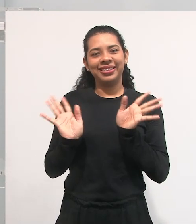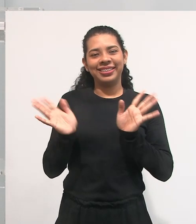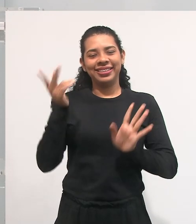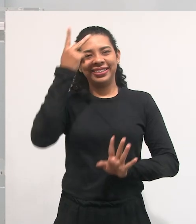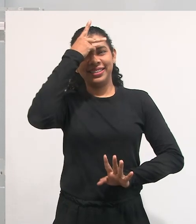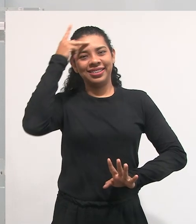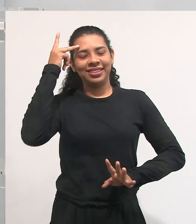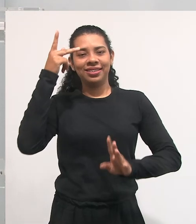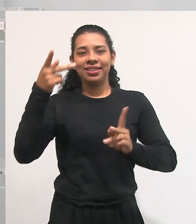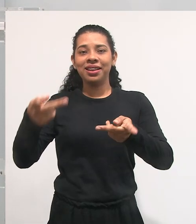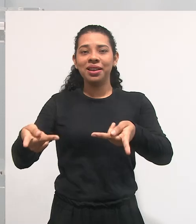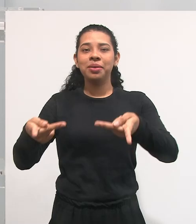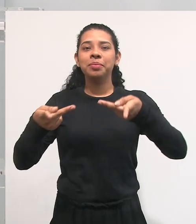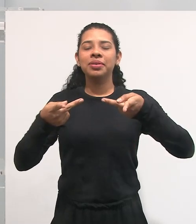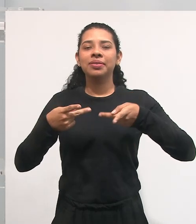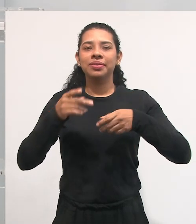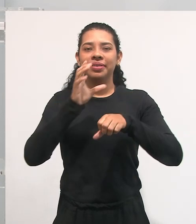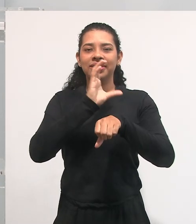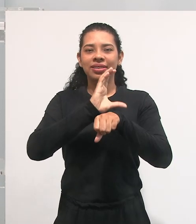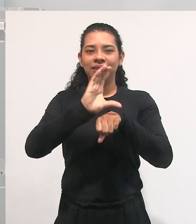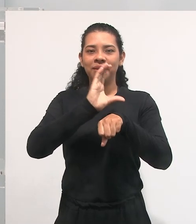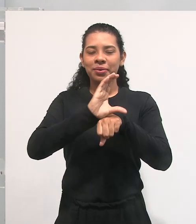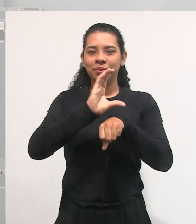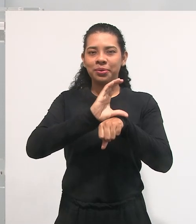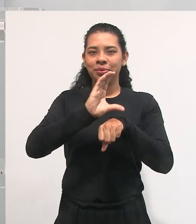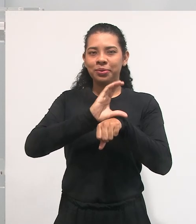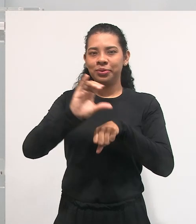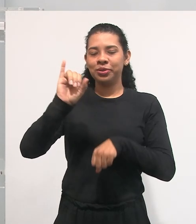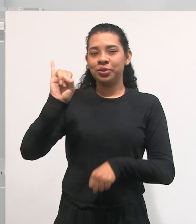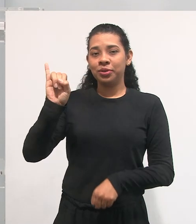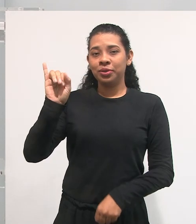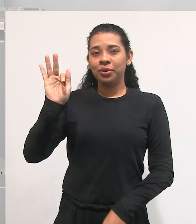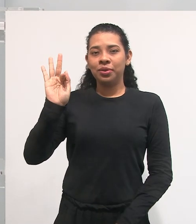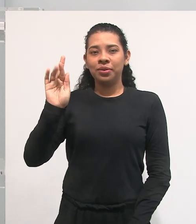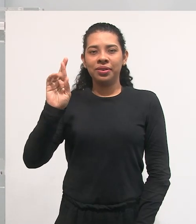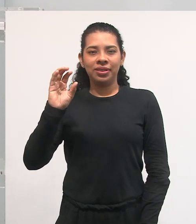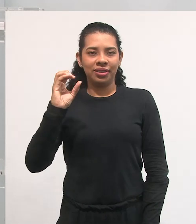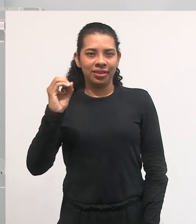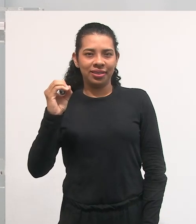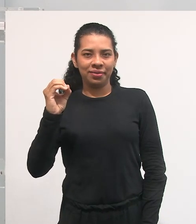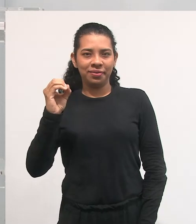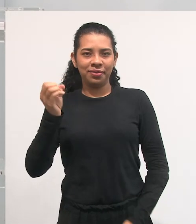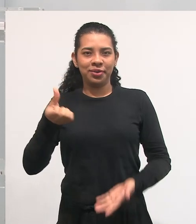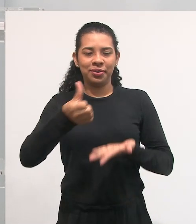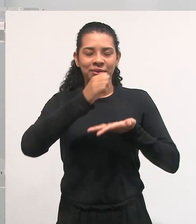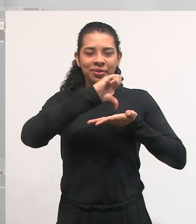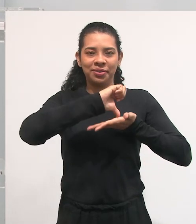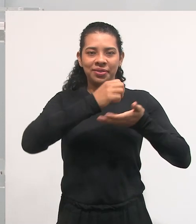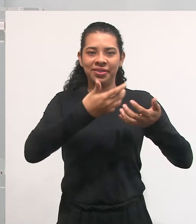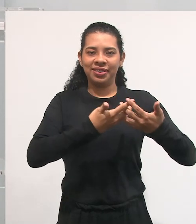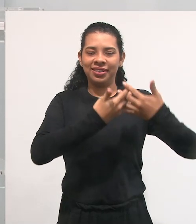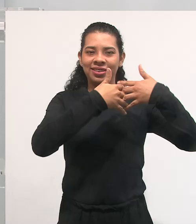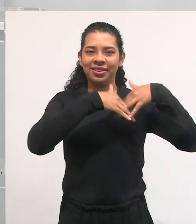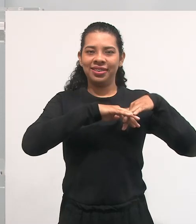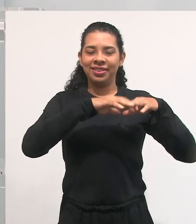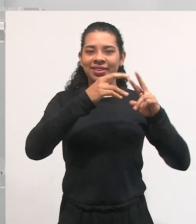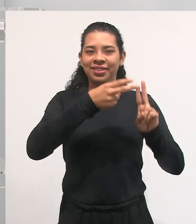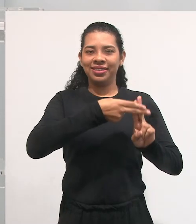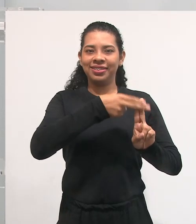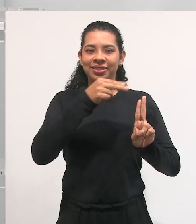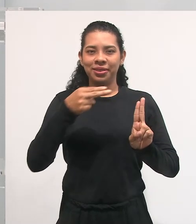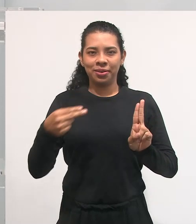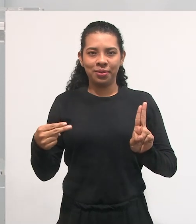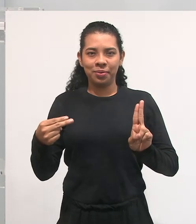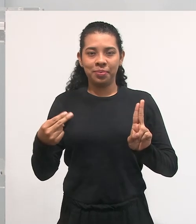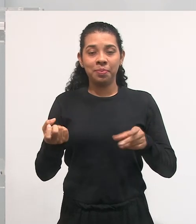Saudações, pessoas! Sejam bem-vindos aos cursos do Instituto Federal de Educação, Ciência e Tecnologia de Rondônia, o IFRO, Campus Porto